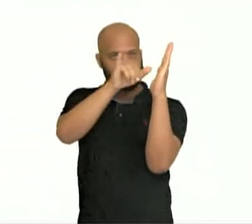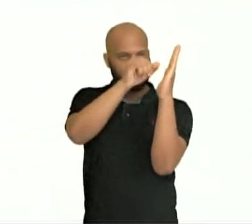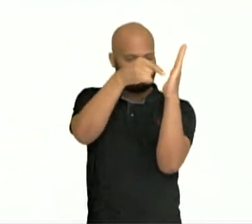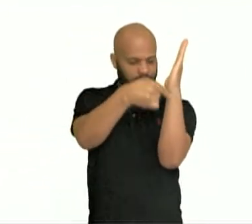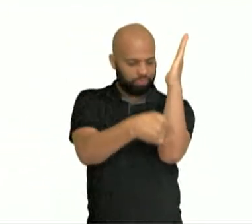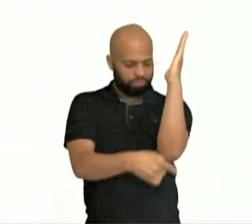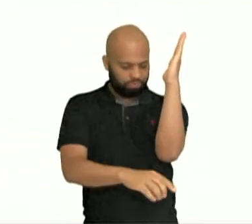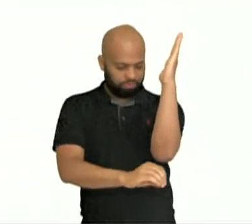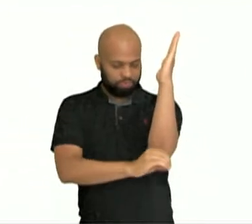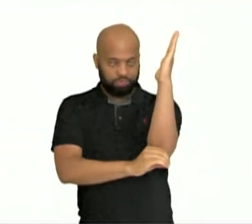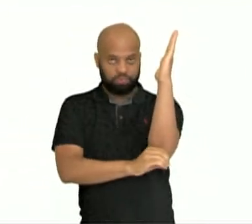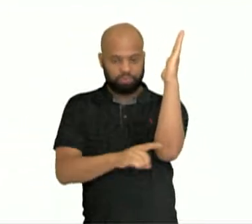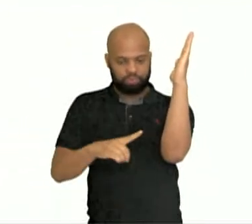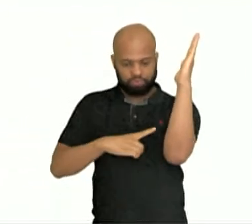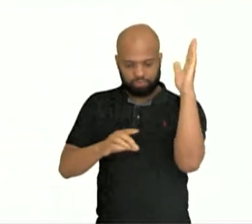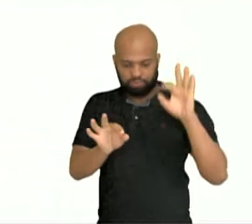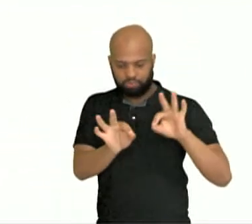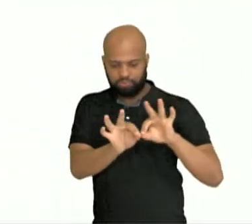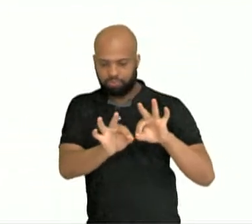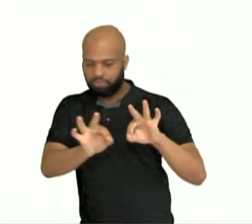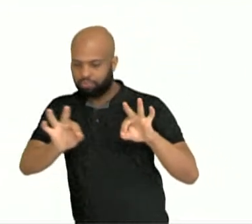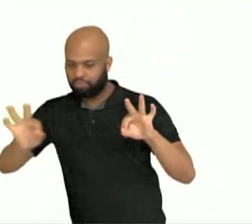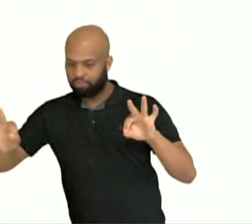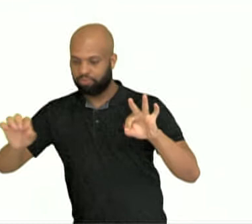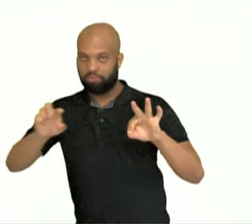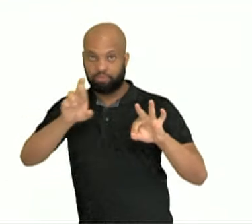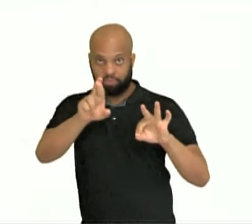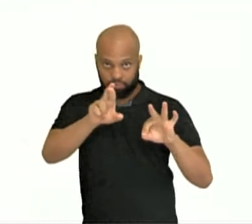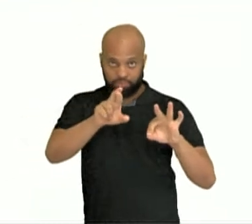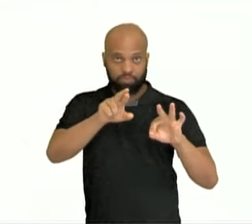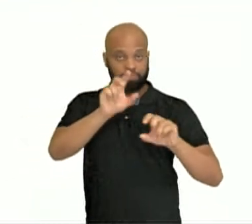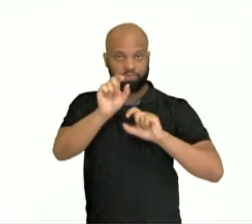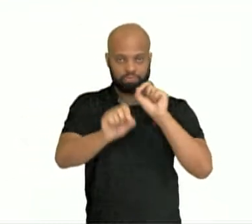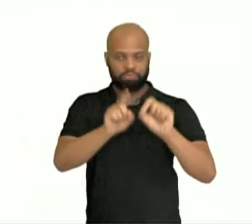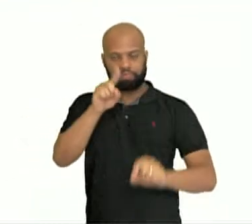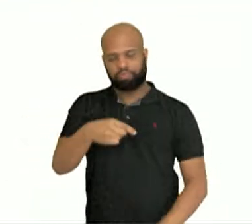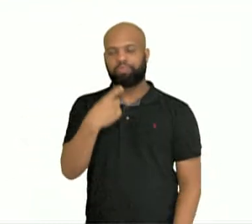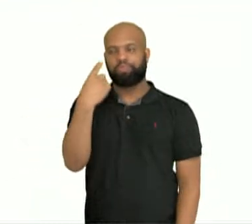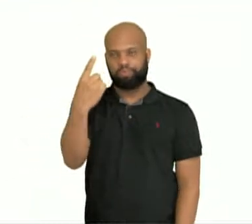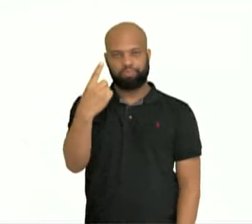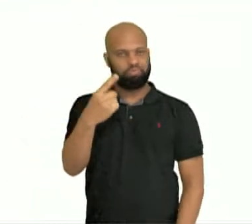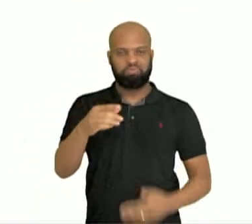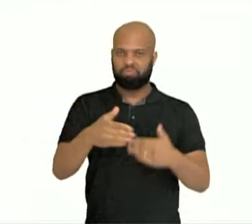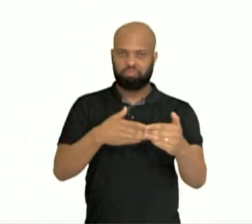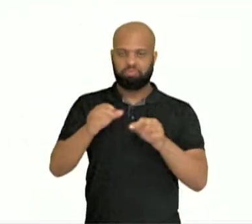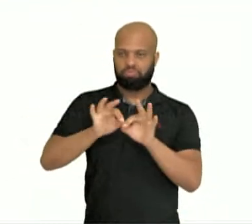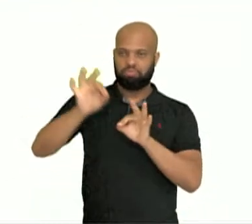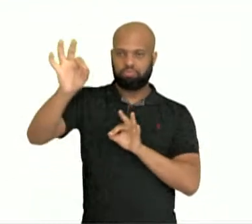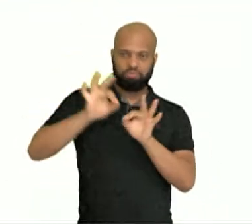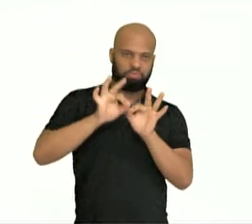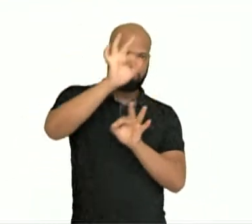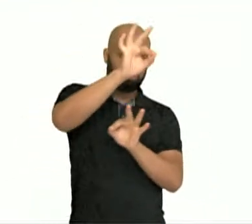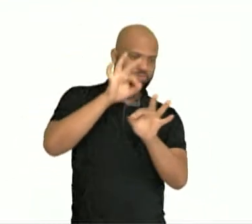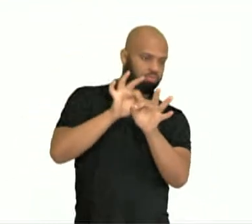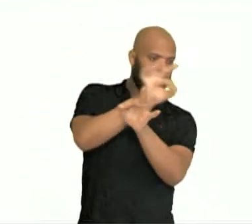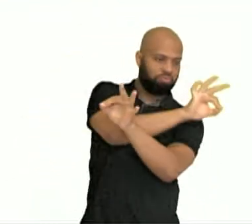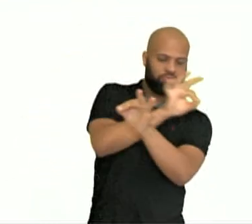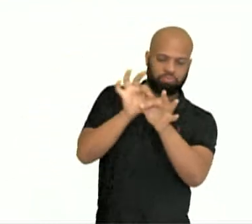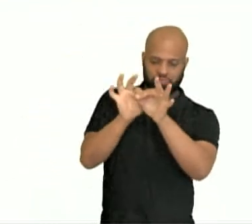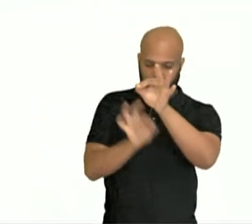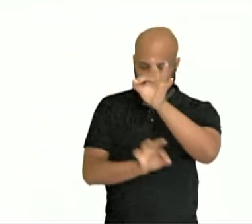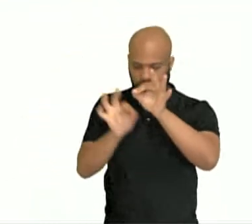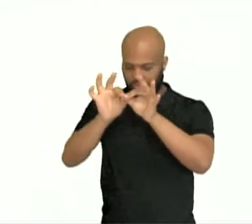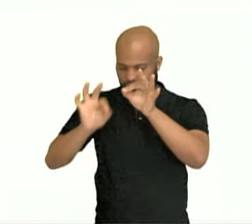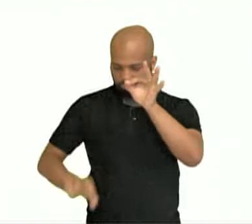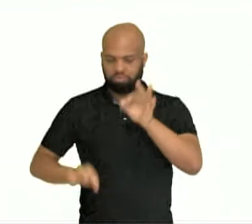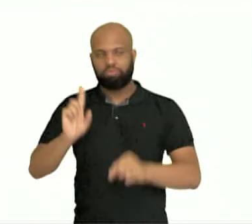unitário, ou seja, a distância de qualquer ponto da circunferência até o centro dessa circunferência é igual a uma